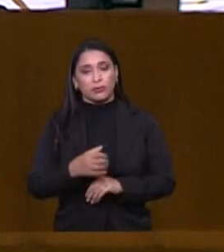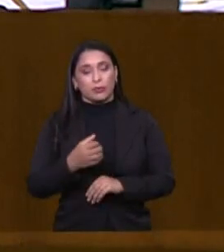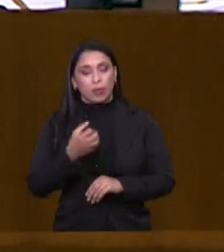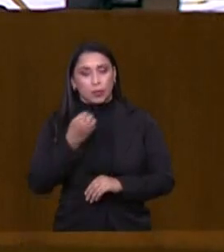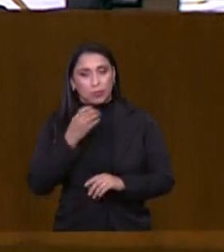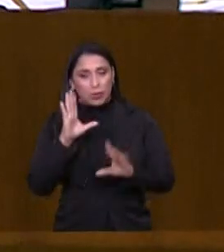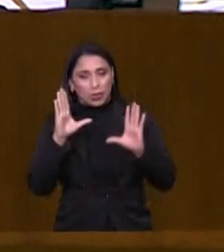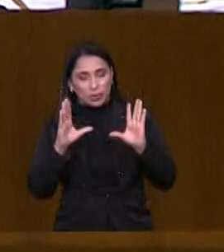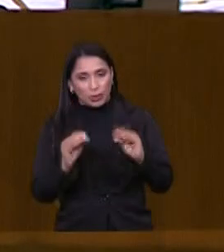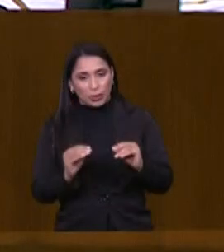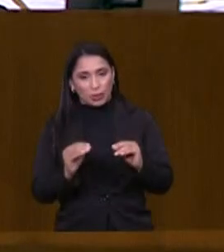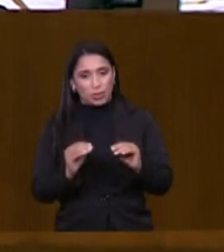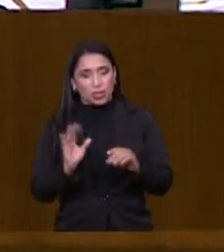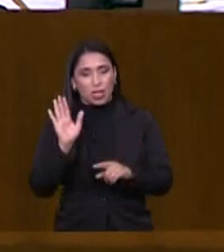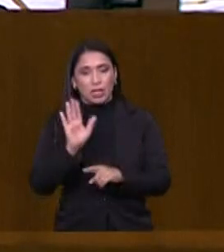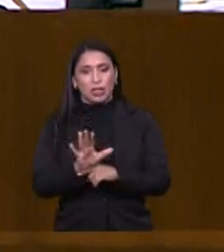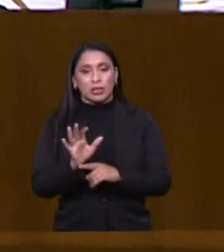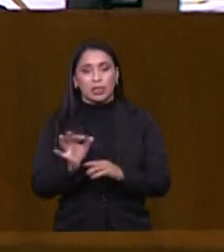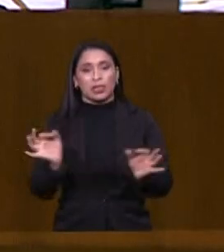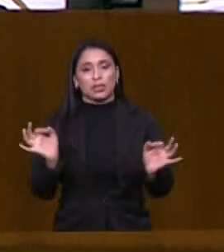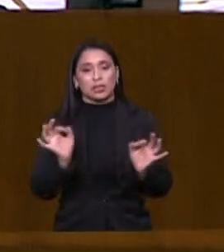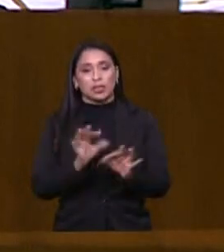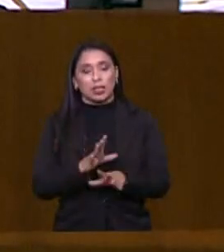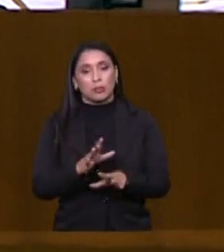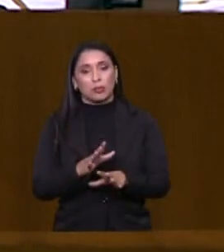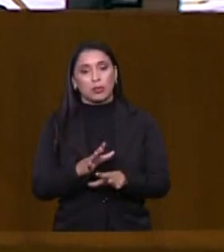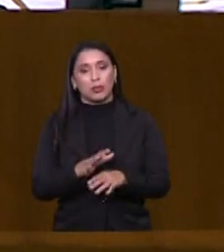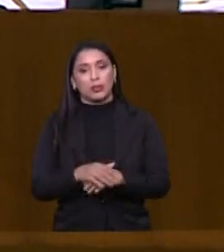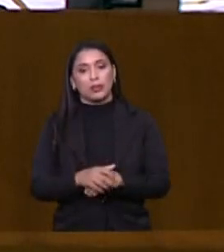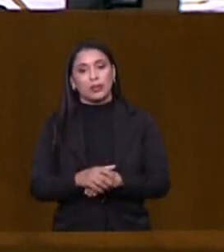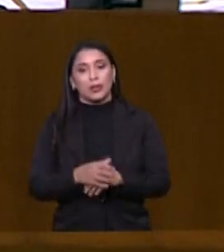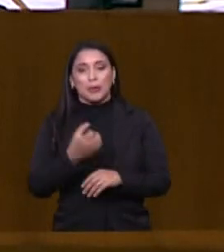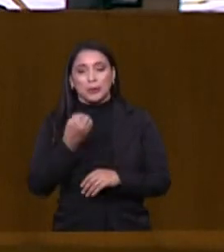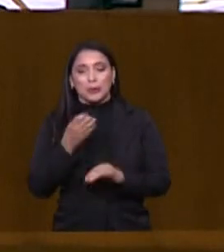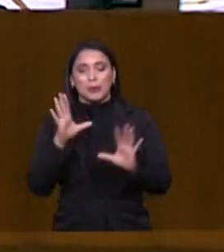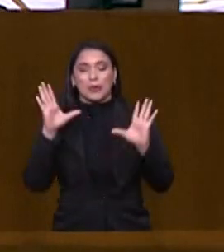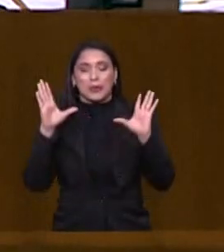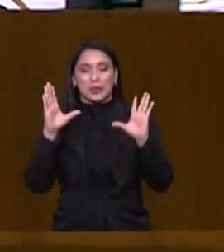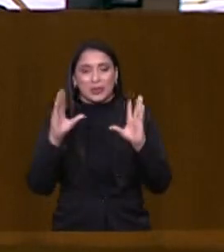ou um final de tarde? Ou um